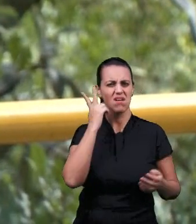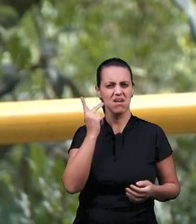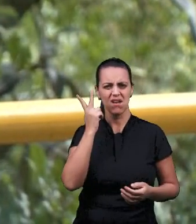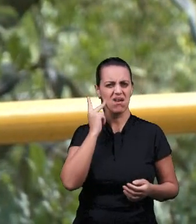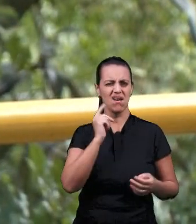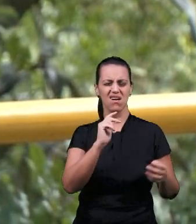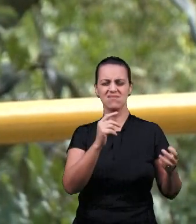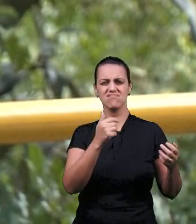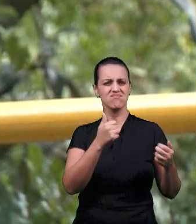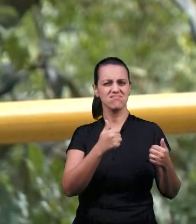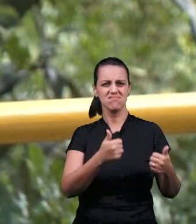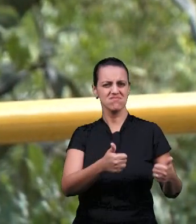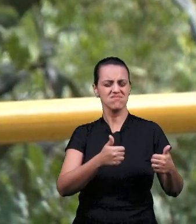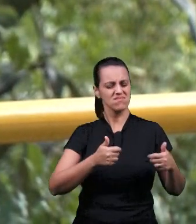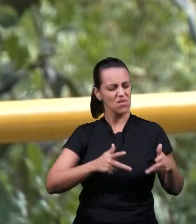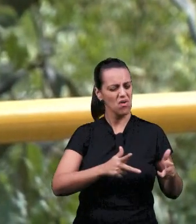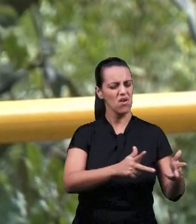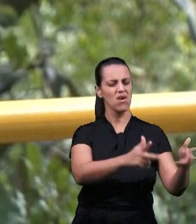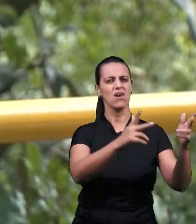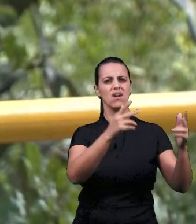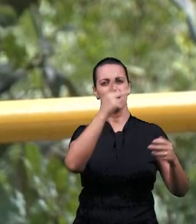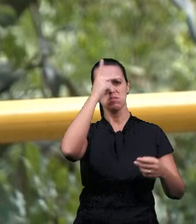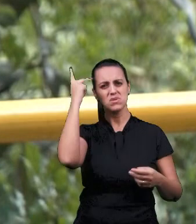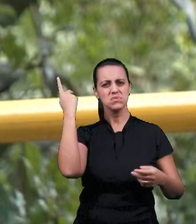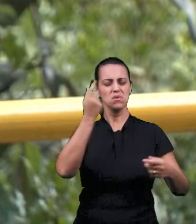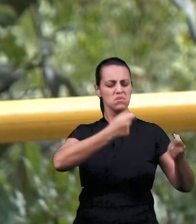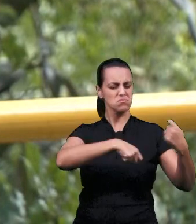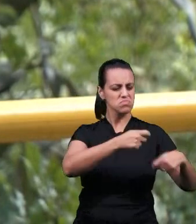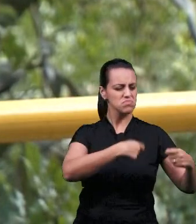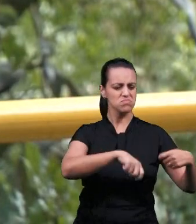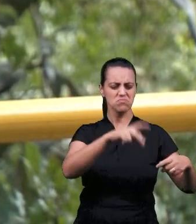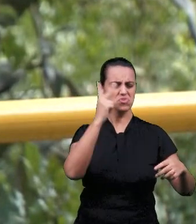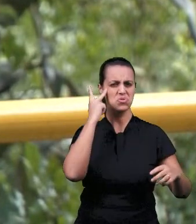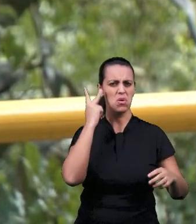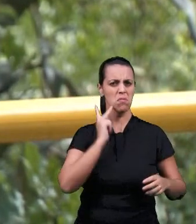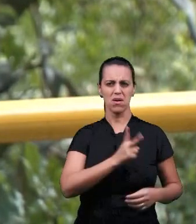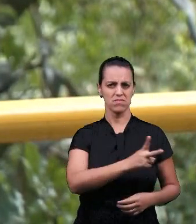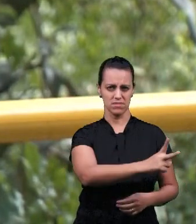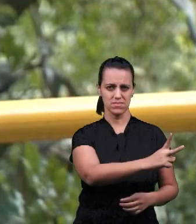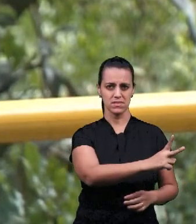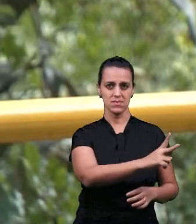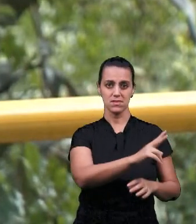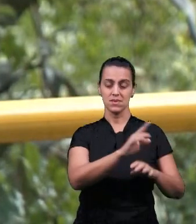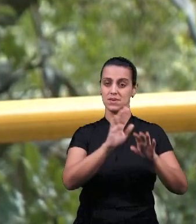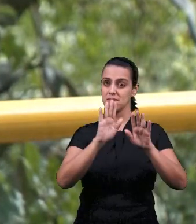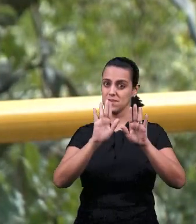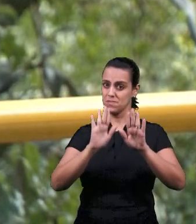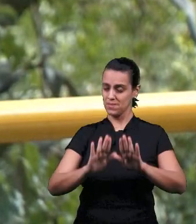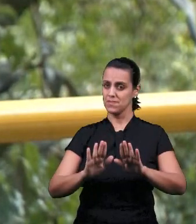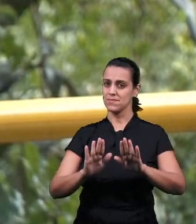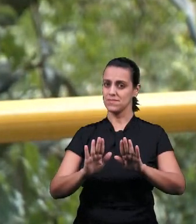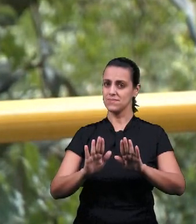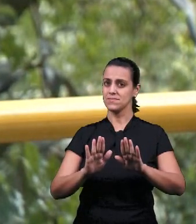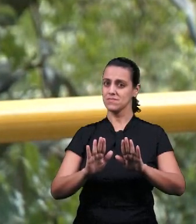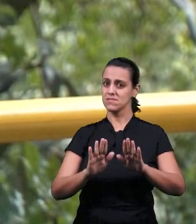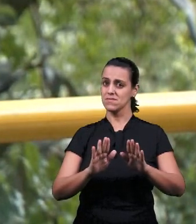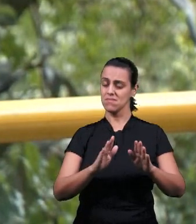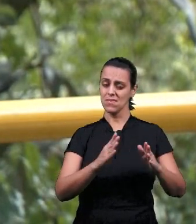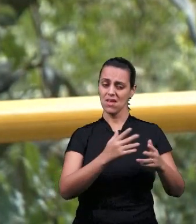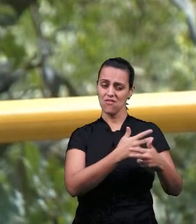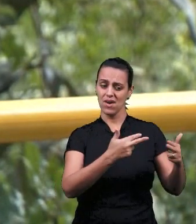nascendo, vivendo, morrendo, seus negócios, está tudo muito bem. Mas muitos não estão